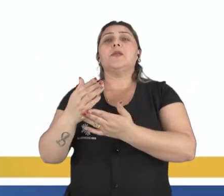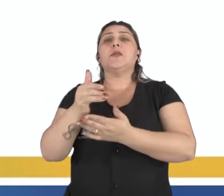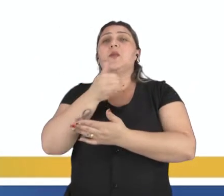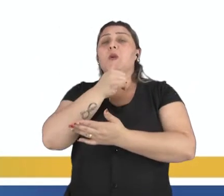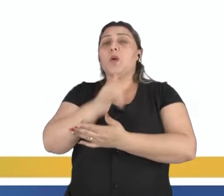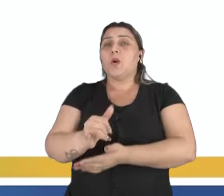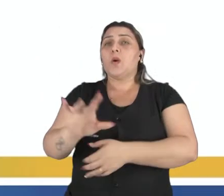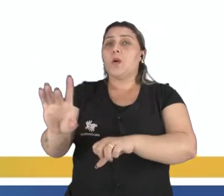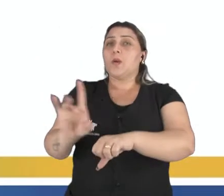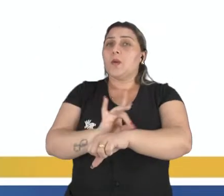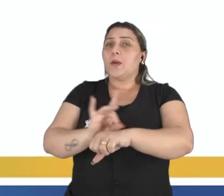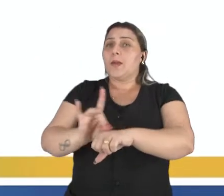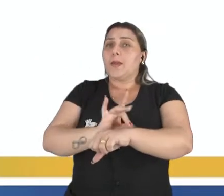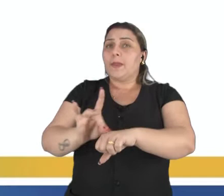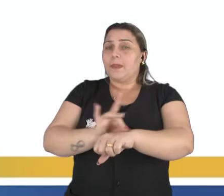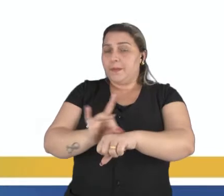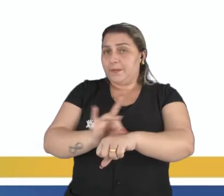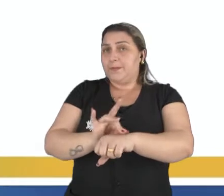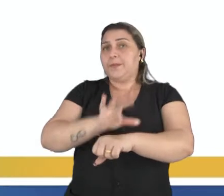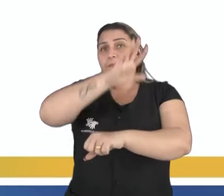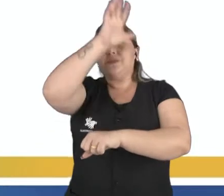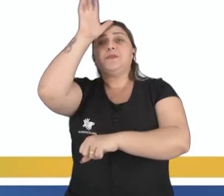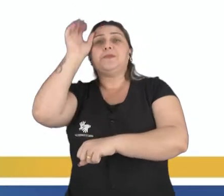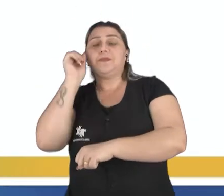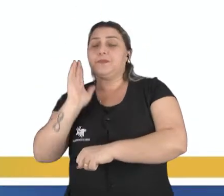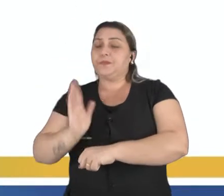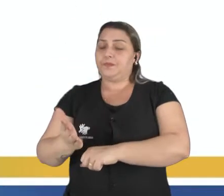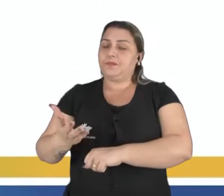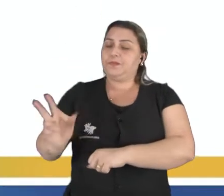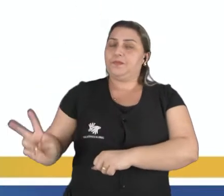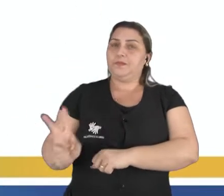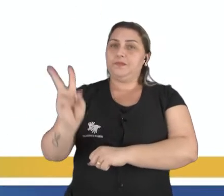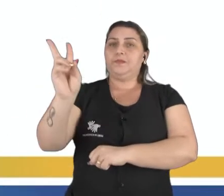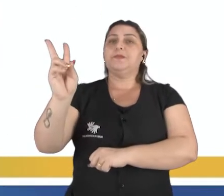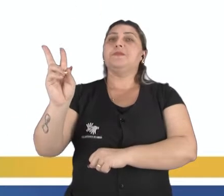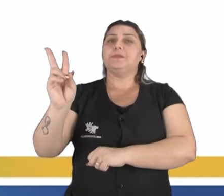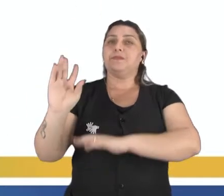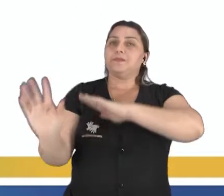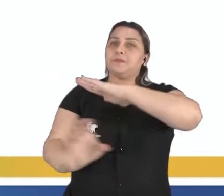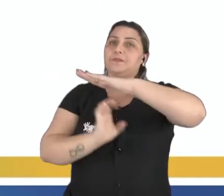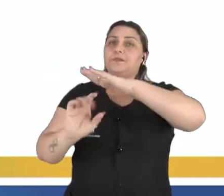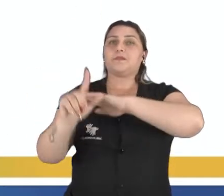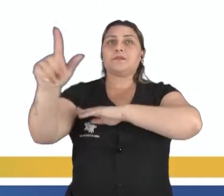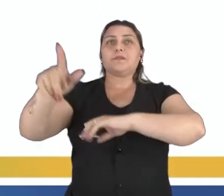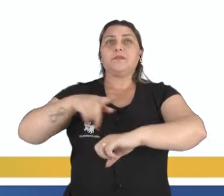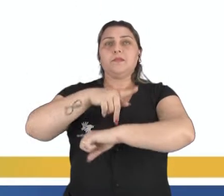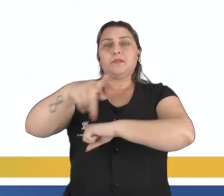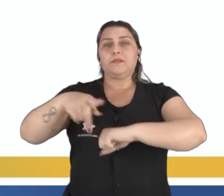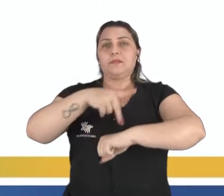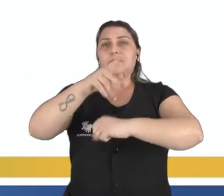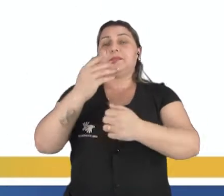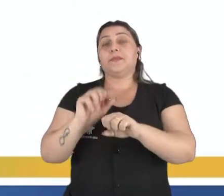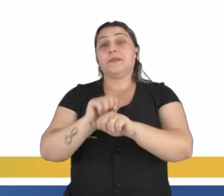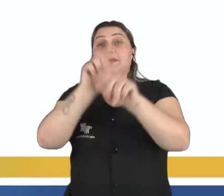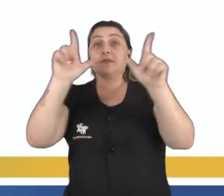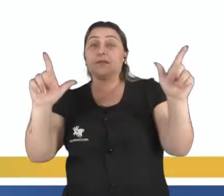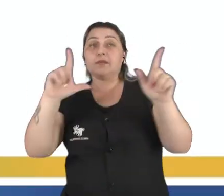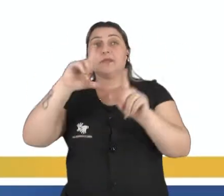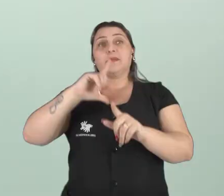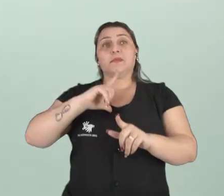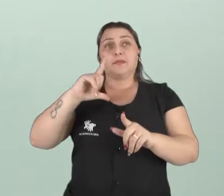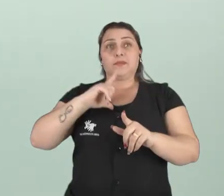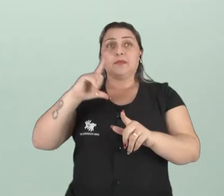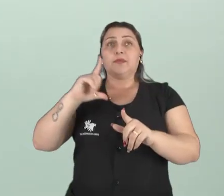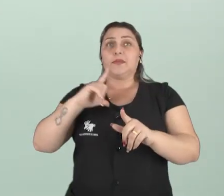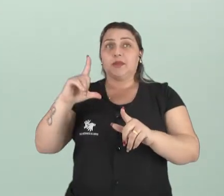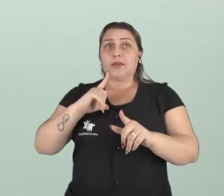ouro negro na Amazônia, que aí, como eu disse para vocês, já era valorizado aí no mercado internacional. Aí, claro que a gente vai ter a